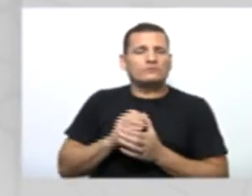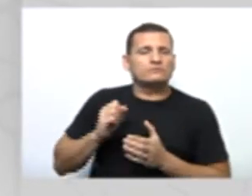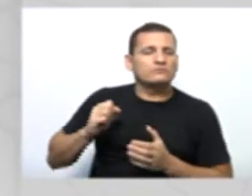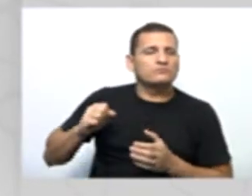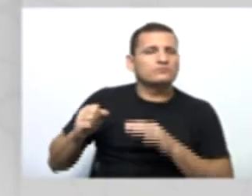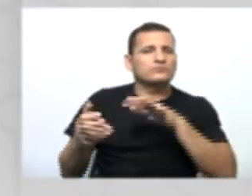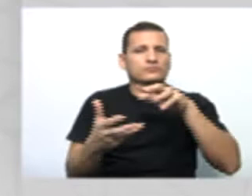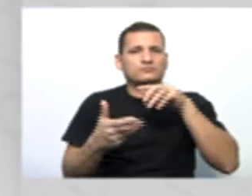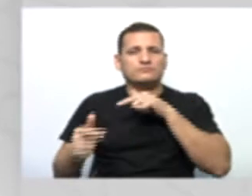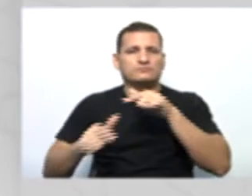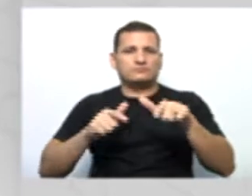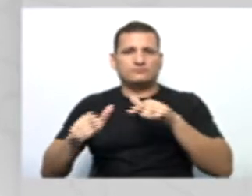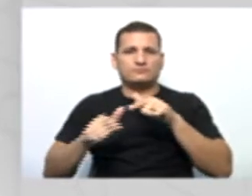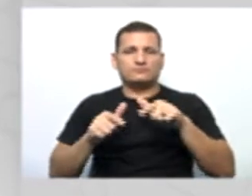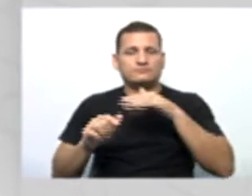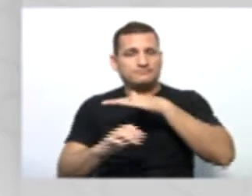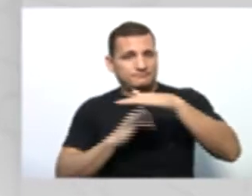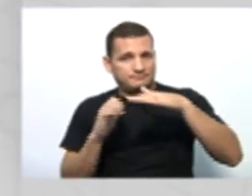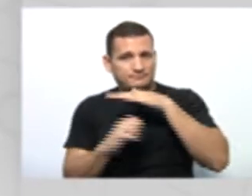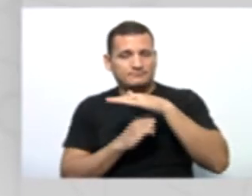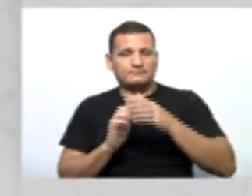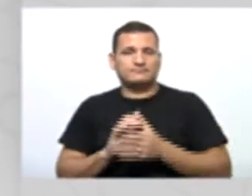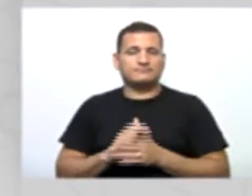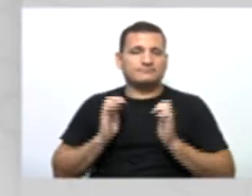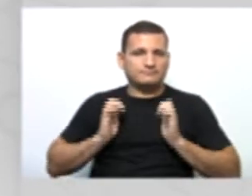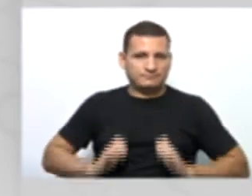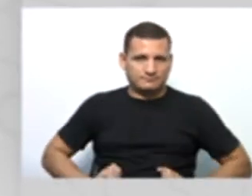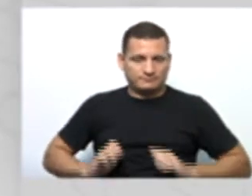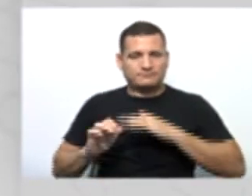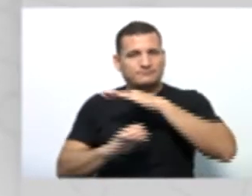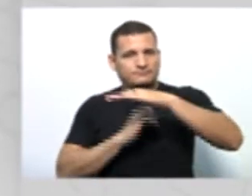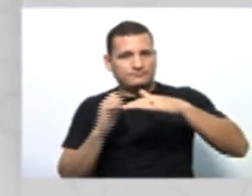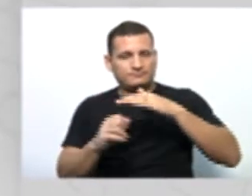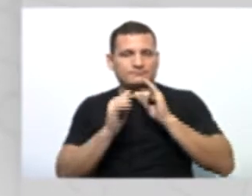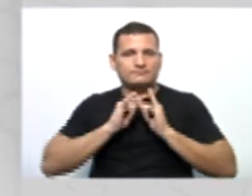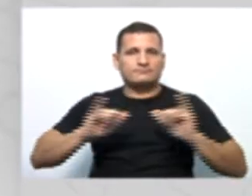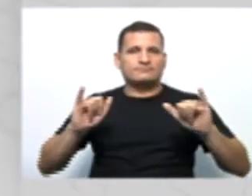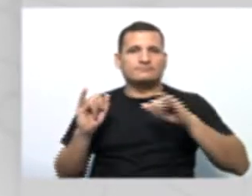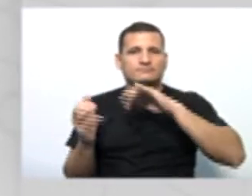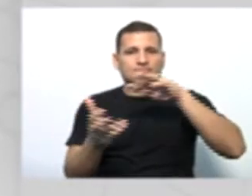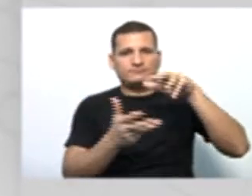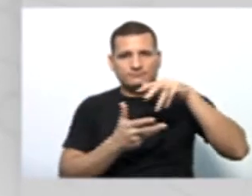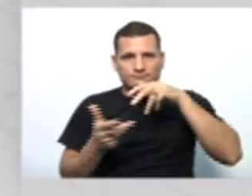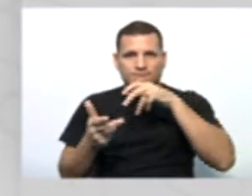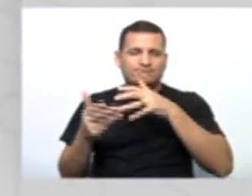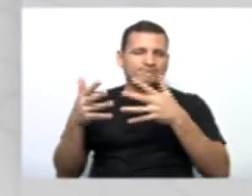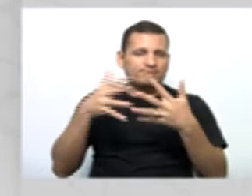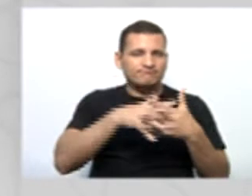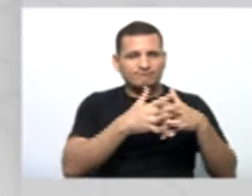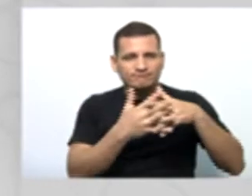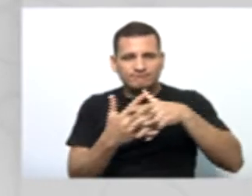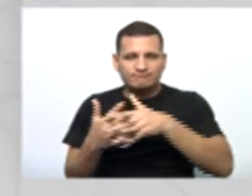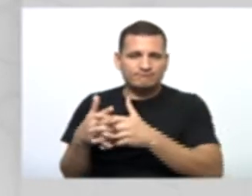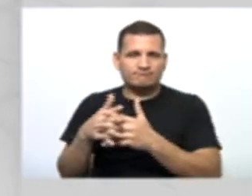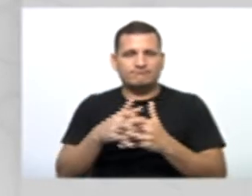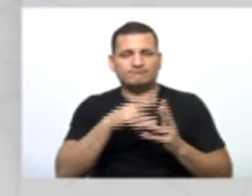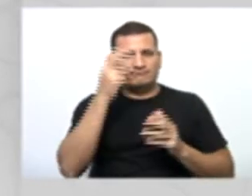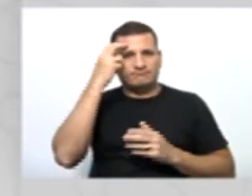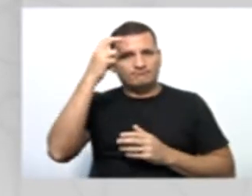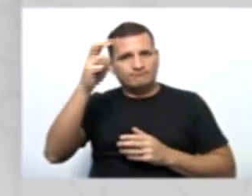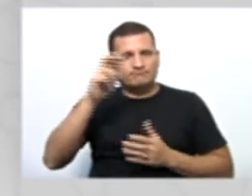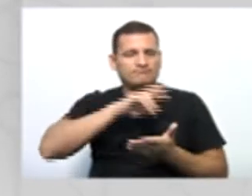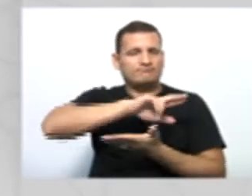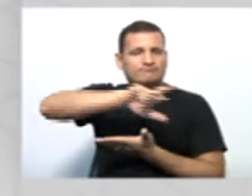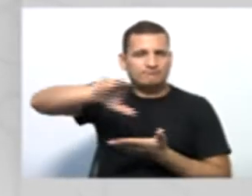sociedade, a ética empresarial, a globalização, o confronto de culturas e a diversidade racial e